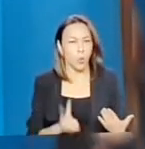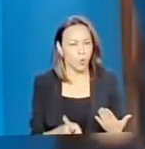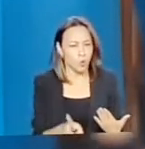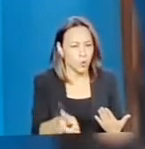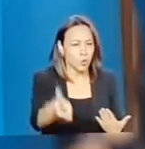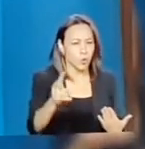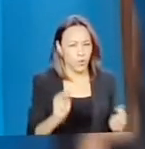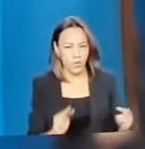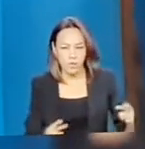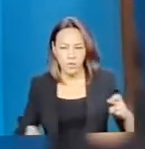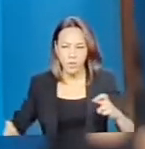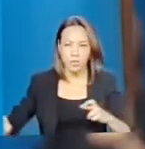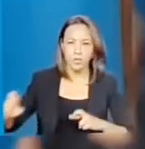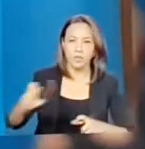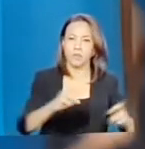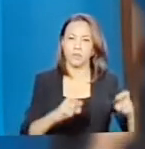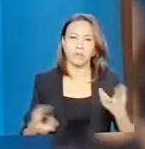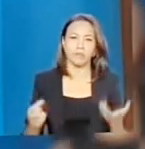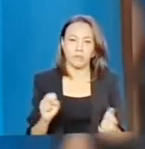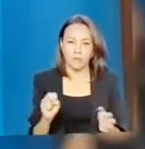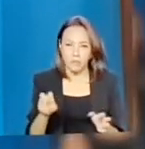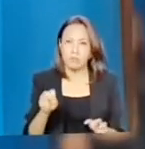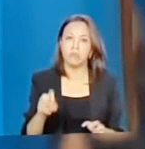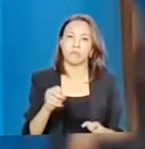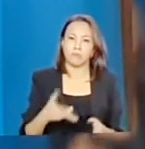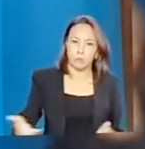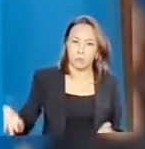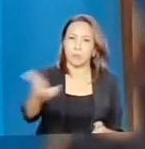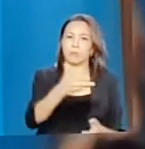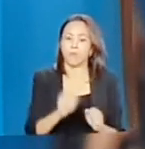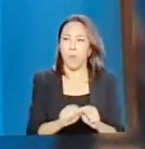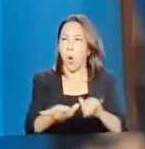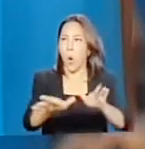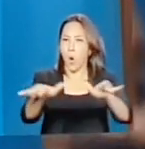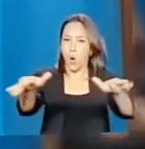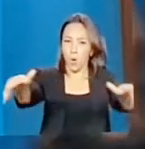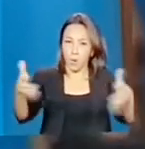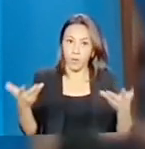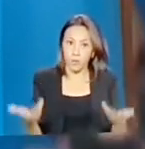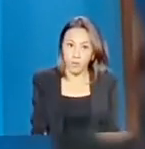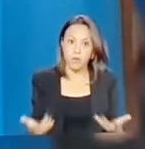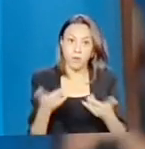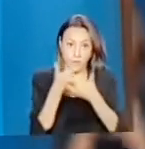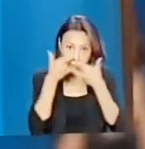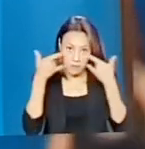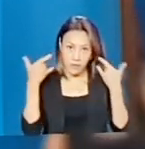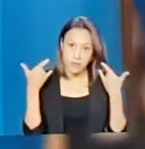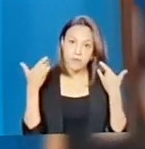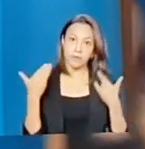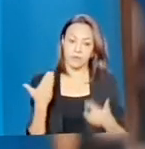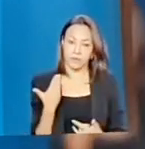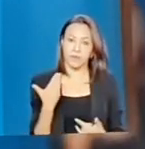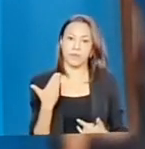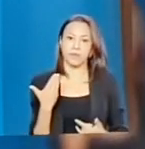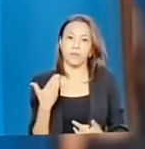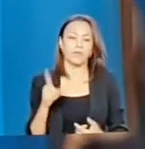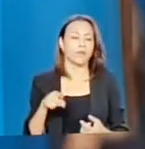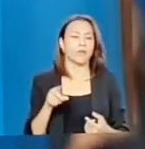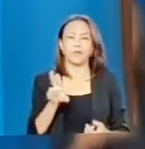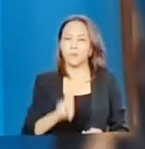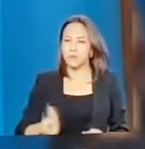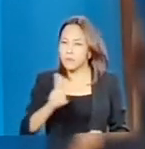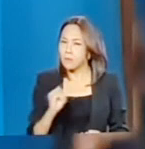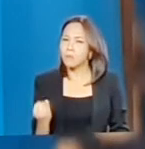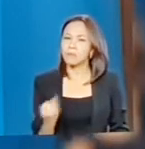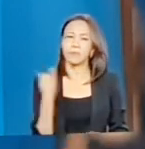quintal. Nessa contenda, as máscaras são elmos. O álcool gel,